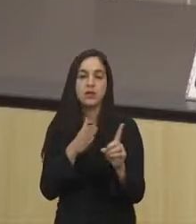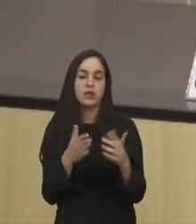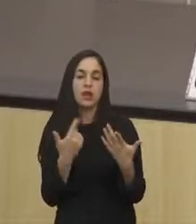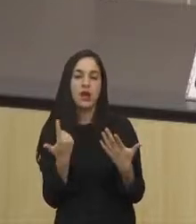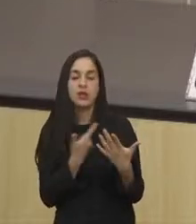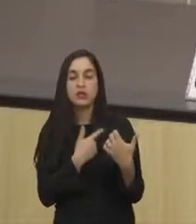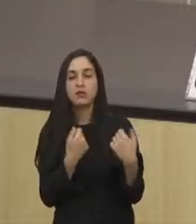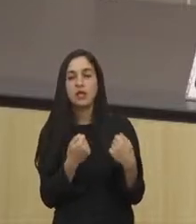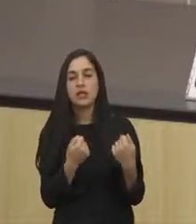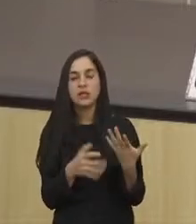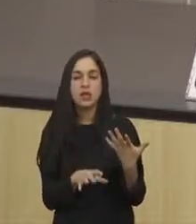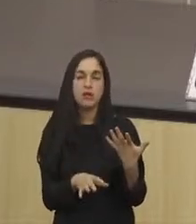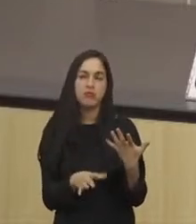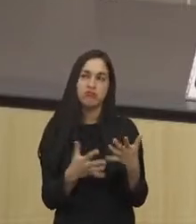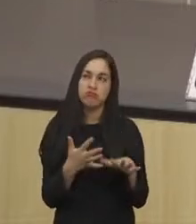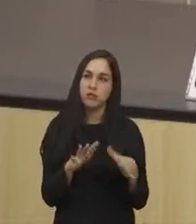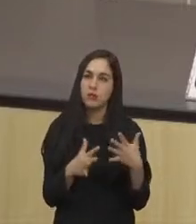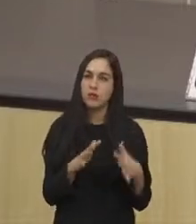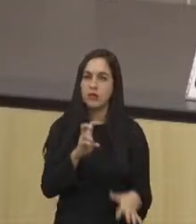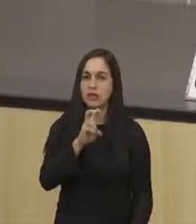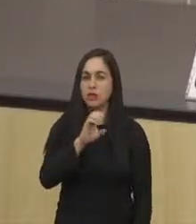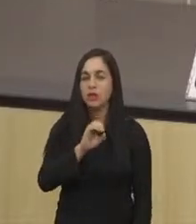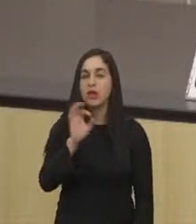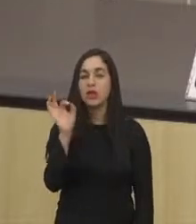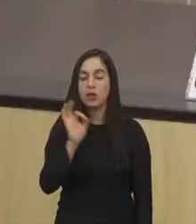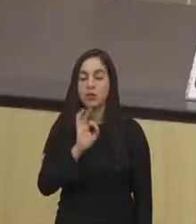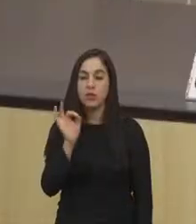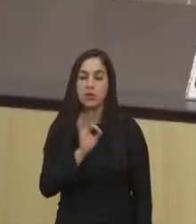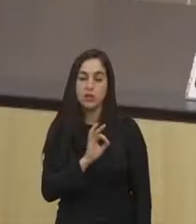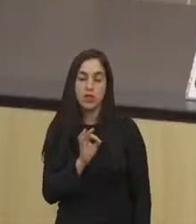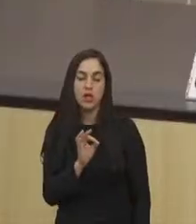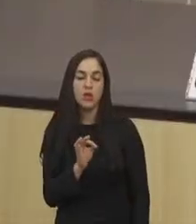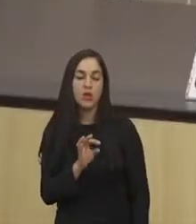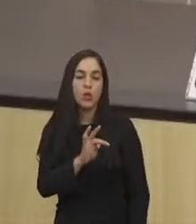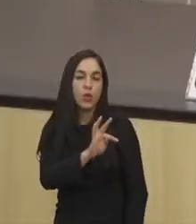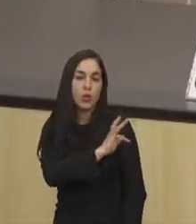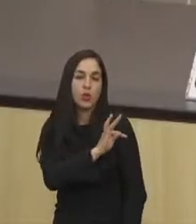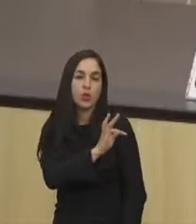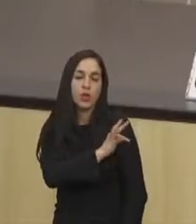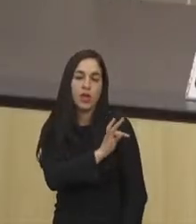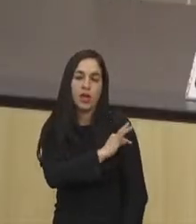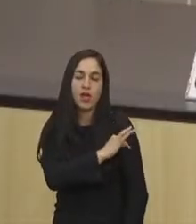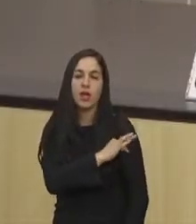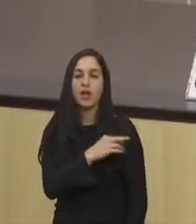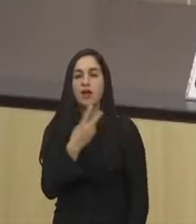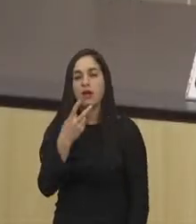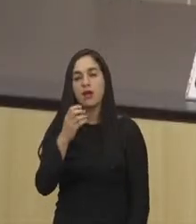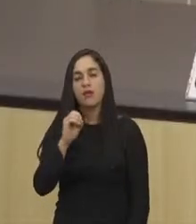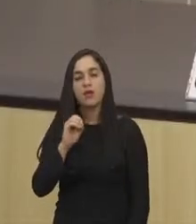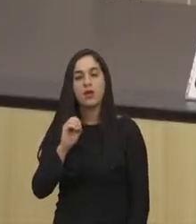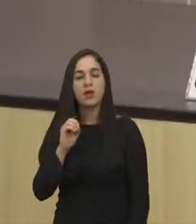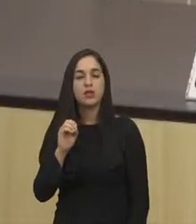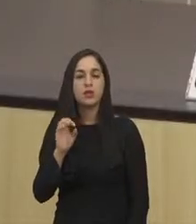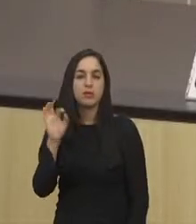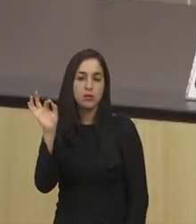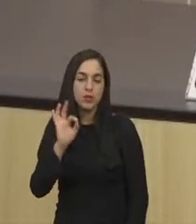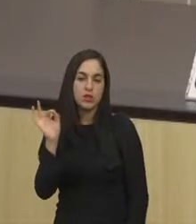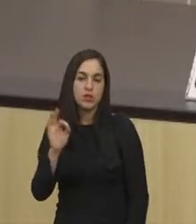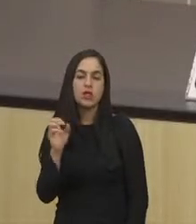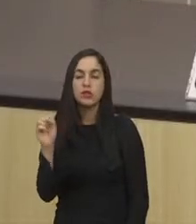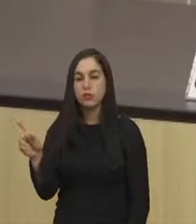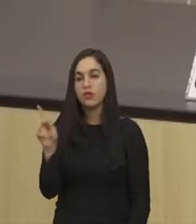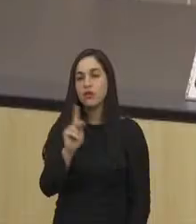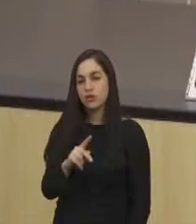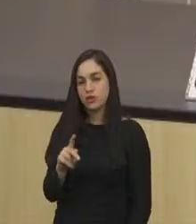destinar no mínimo 50% dos cursos de base técnica, né? E 20% para a parte de formação de